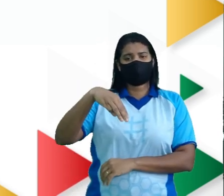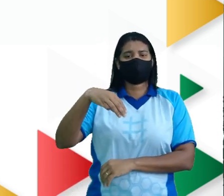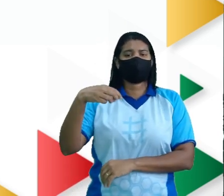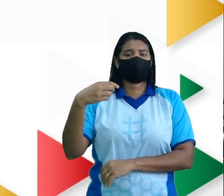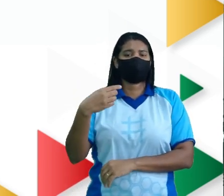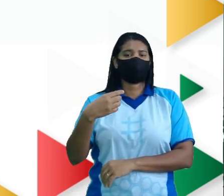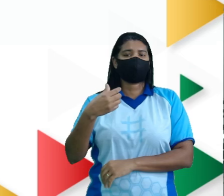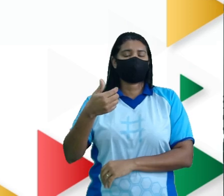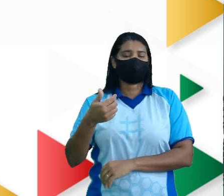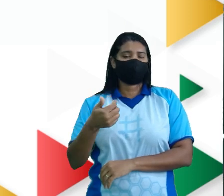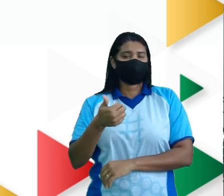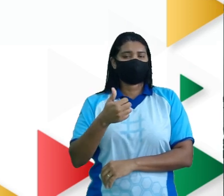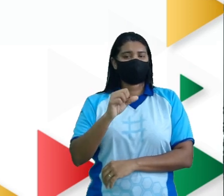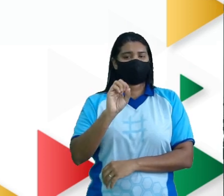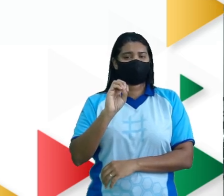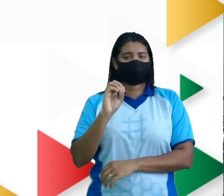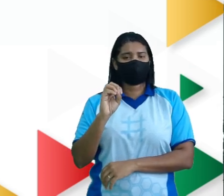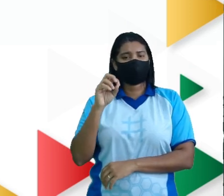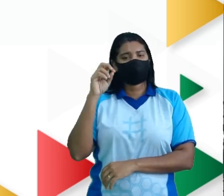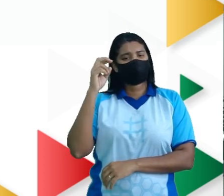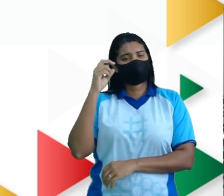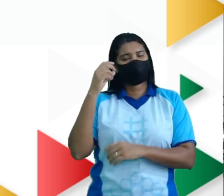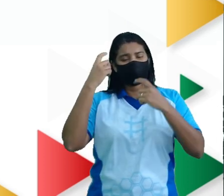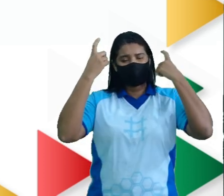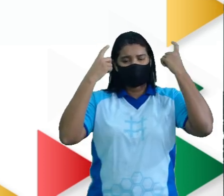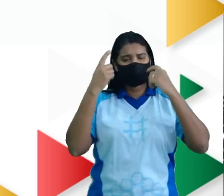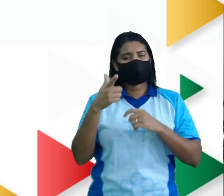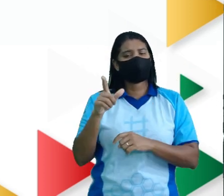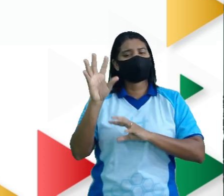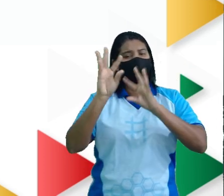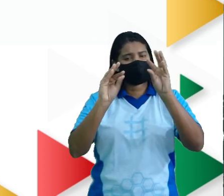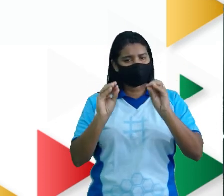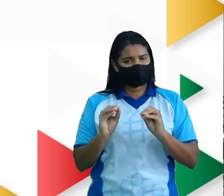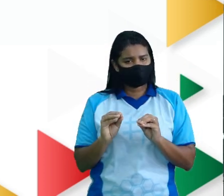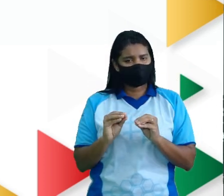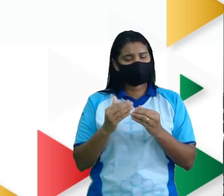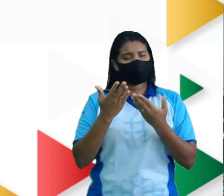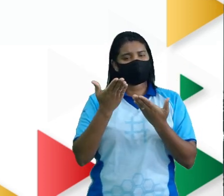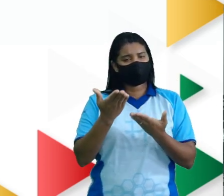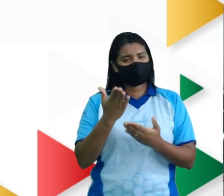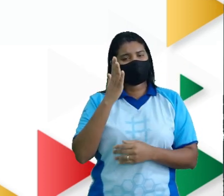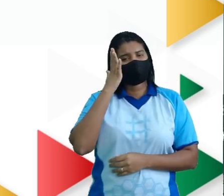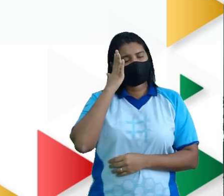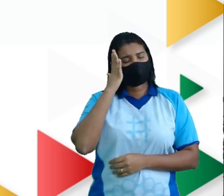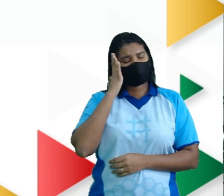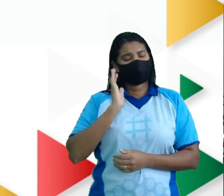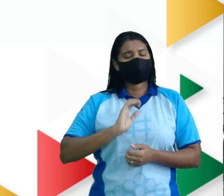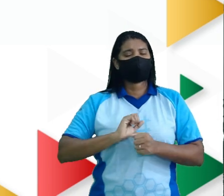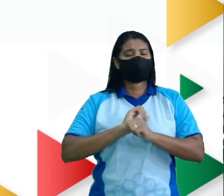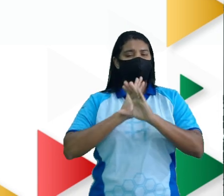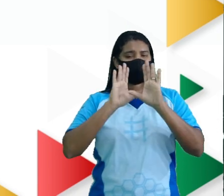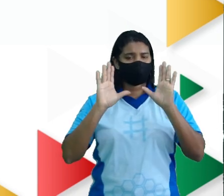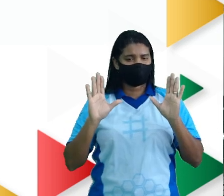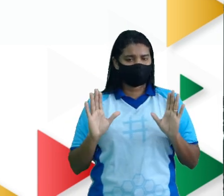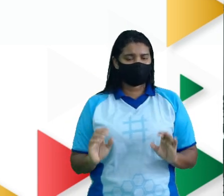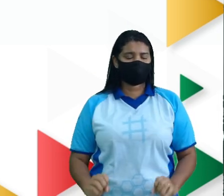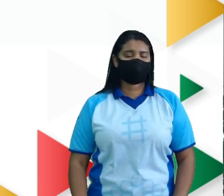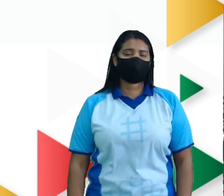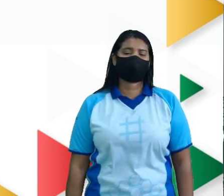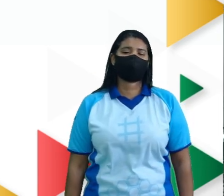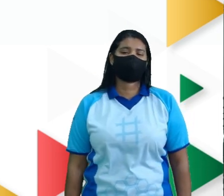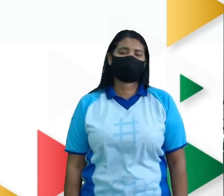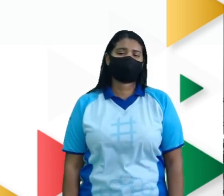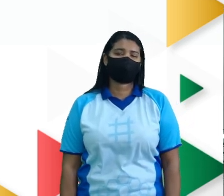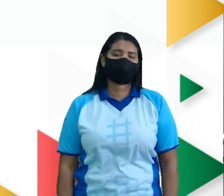180. Não lembra dela? Não, tá? A gente vai sempre repetir aqui a fórmula. Isso é só para a gente ter o acesso ao ângulo.